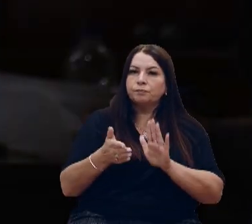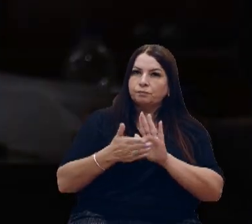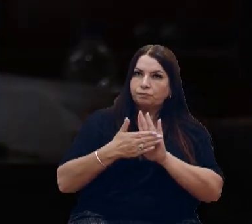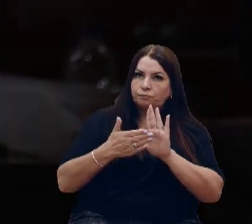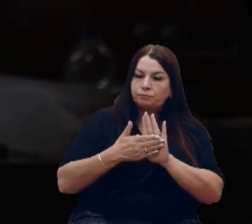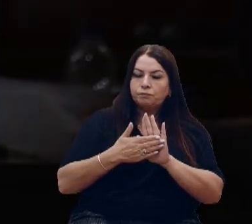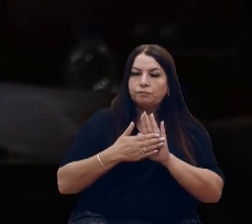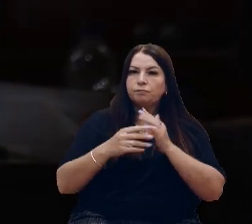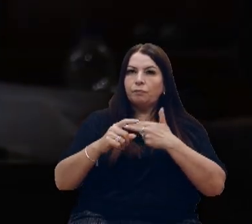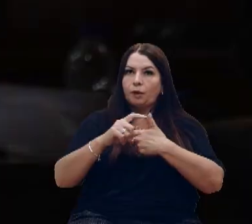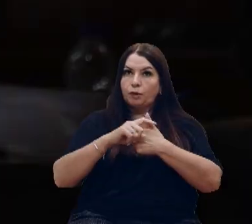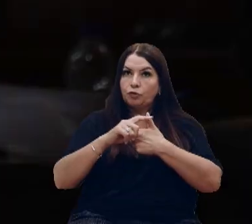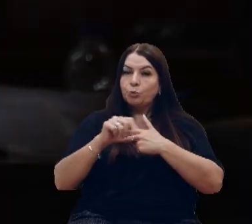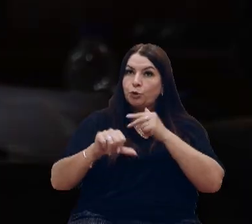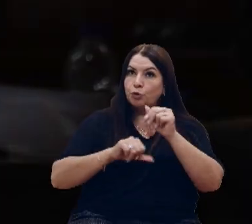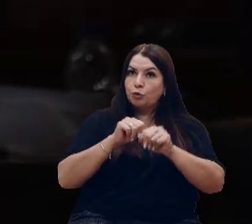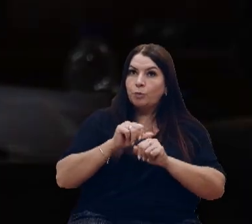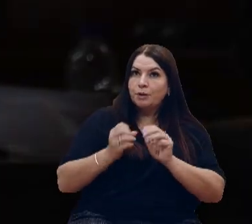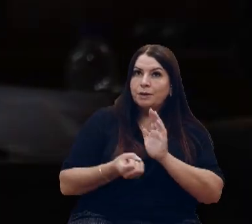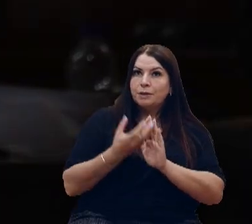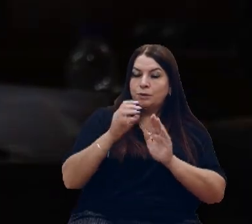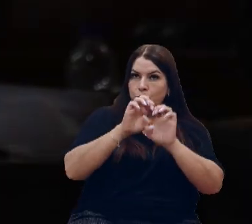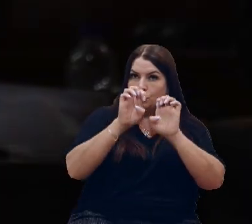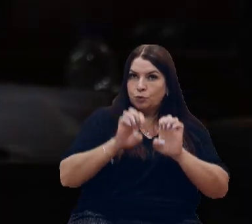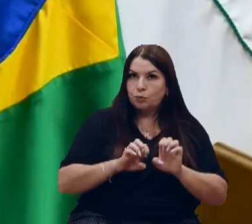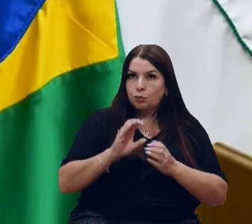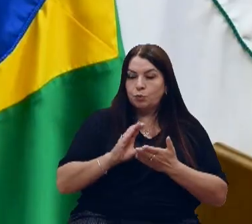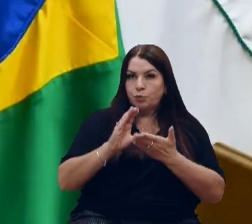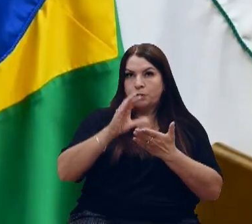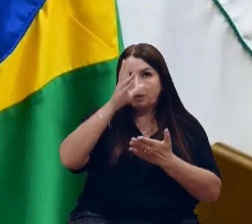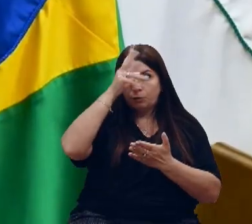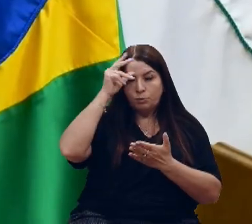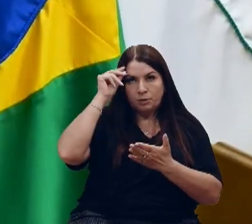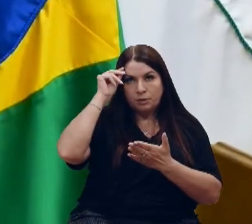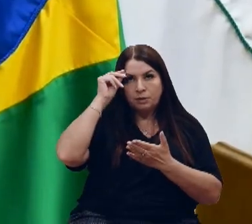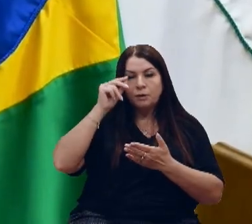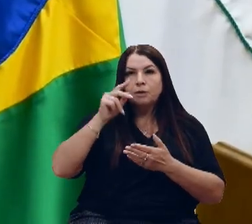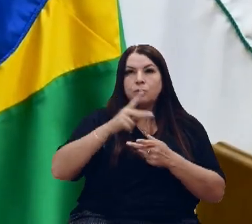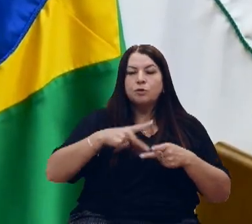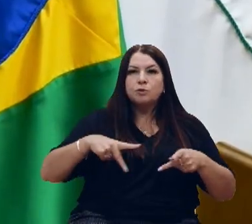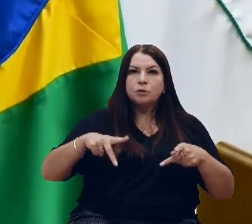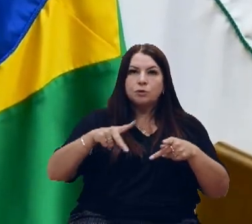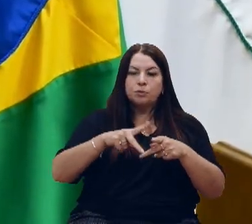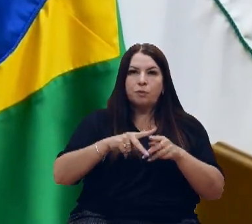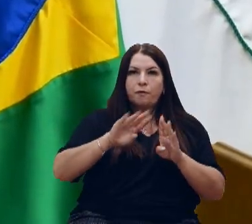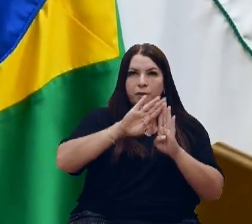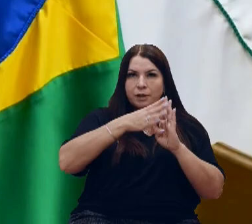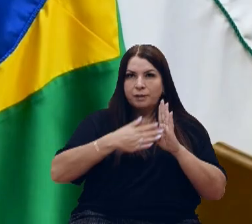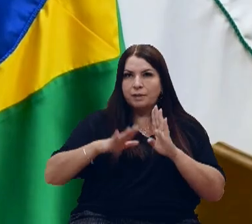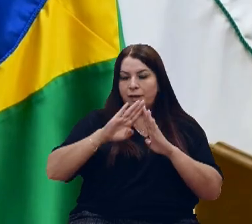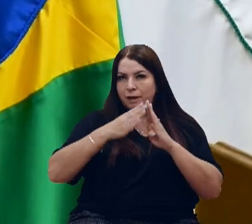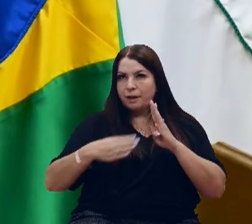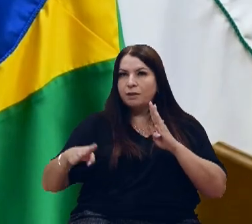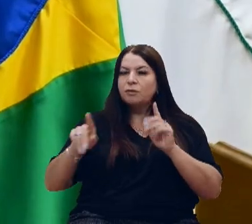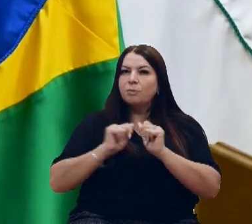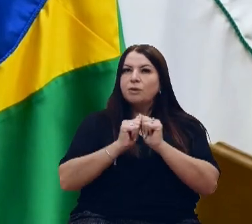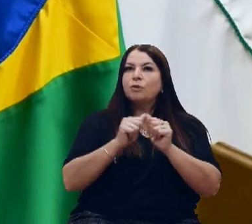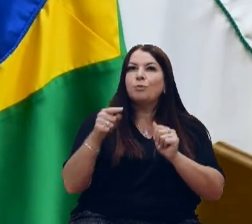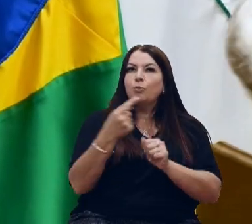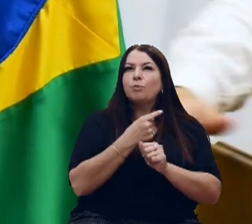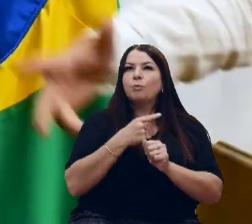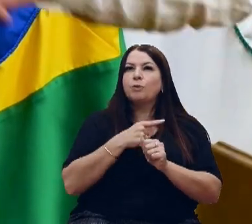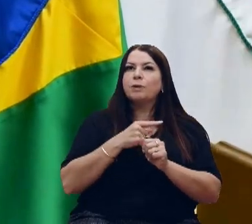do Executivo que altera e cria a estrutura do Conselho Municipal de Povos e Comunidades de Terreiro. A mudança cria aí